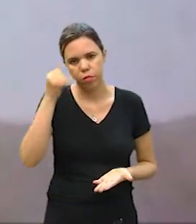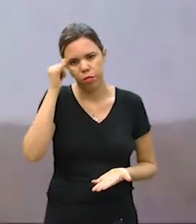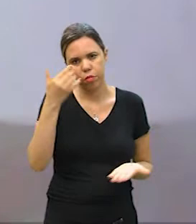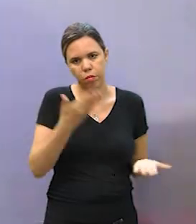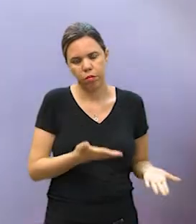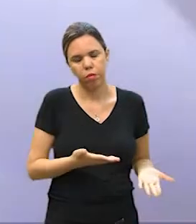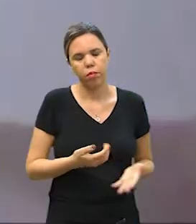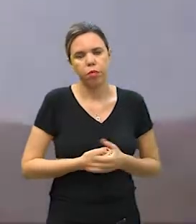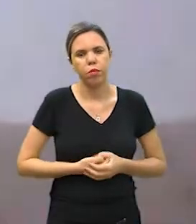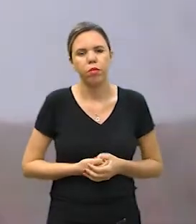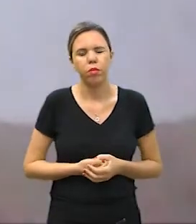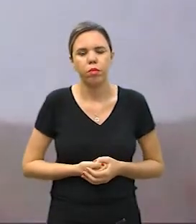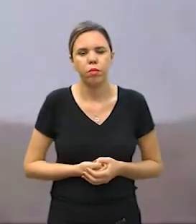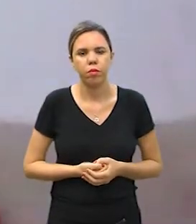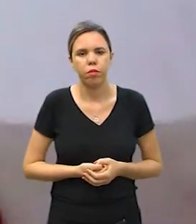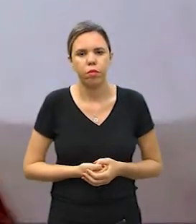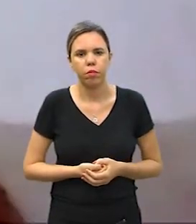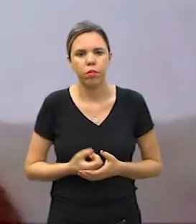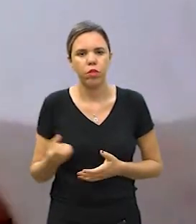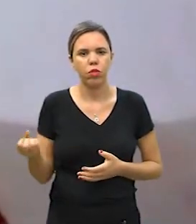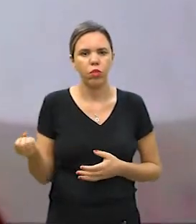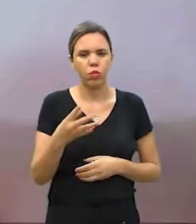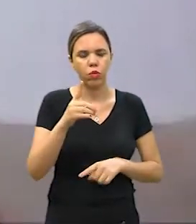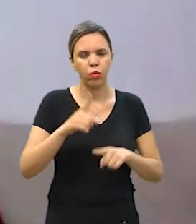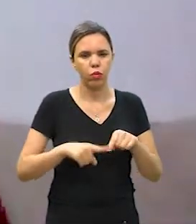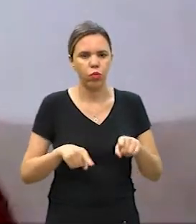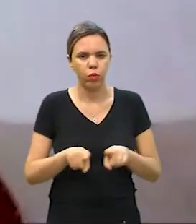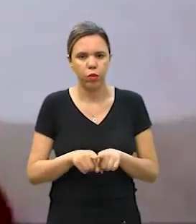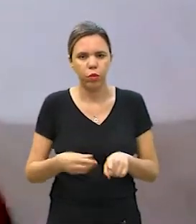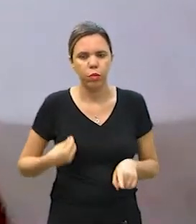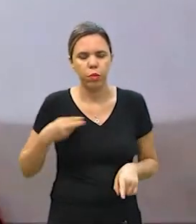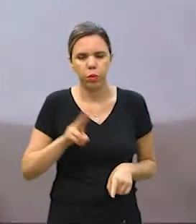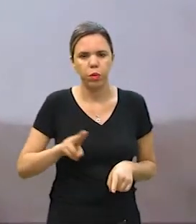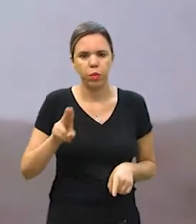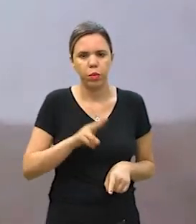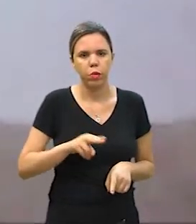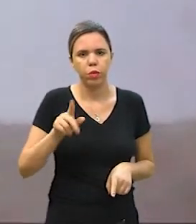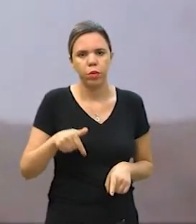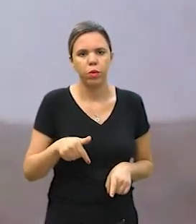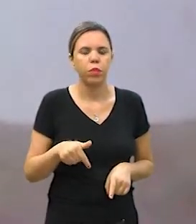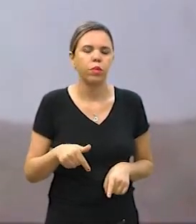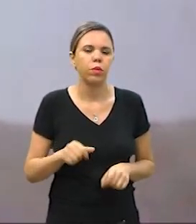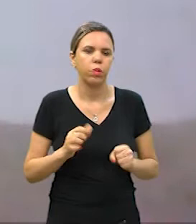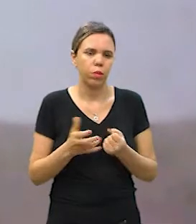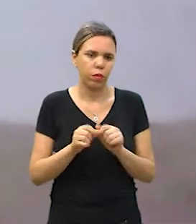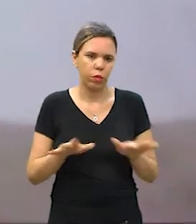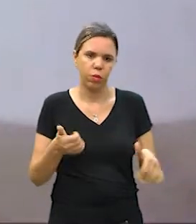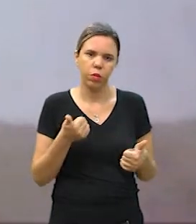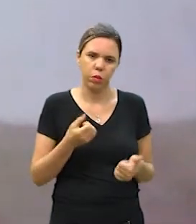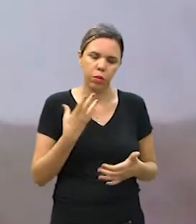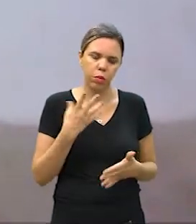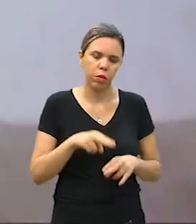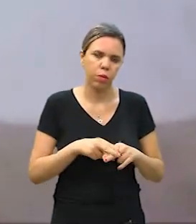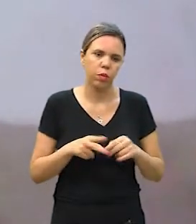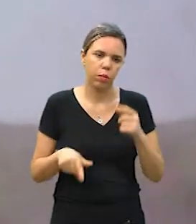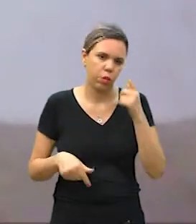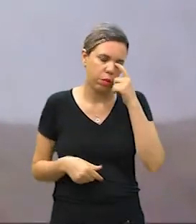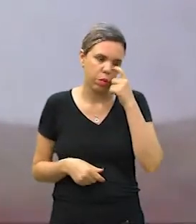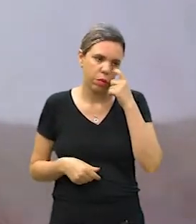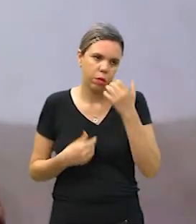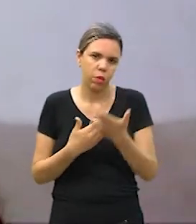Paulo Búfalo, dessas novas ferramentas que nós estamos usando. Então, uma parte a pandemia foi boa por essa